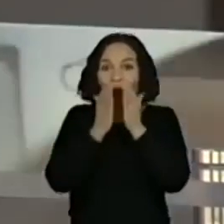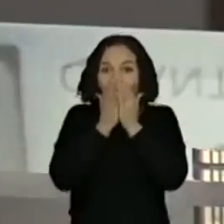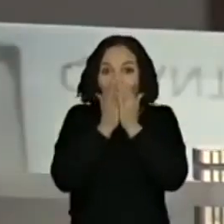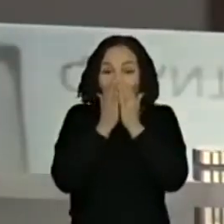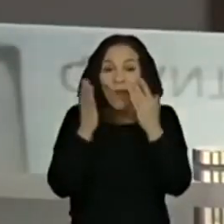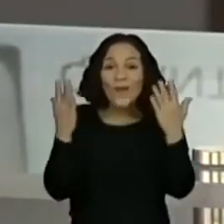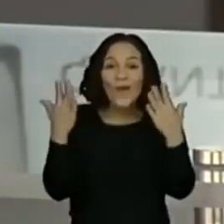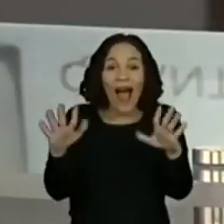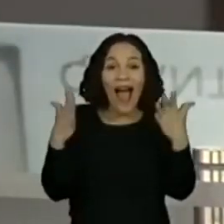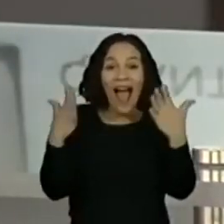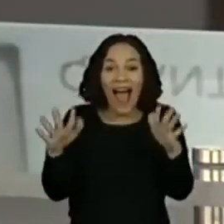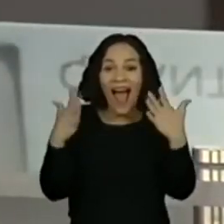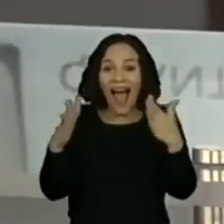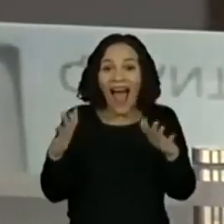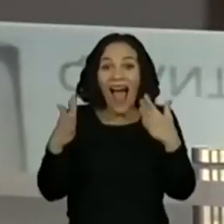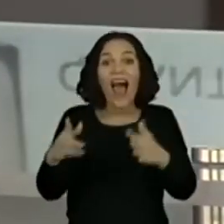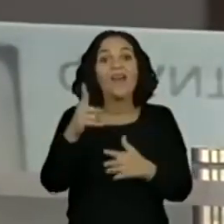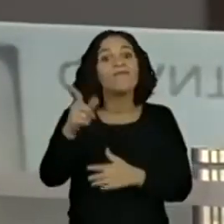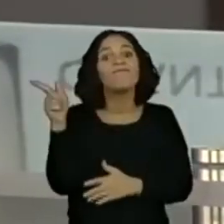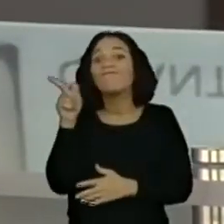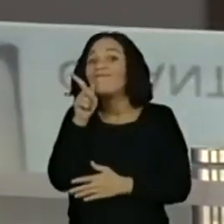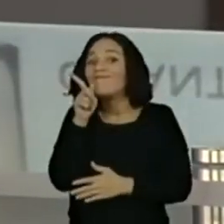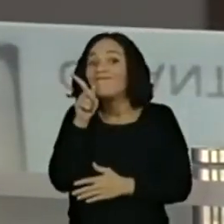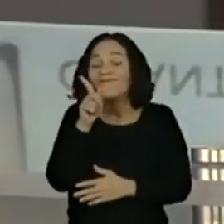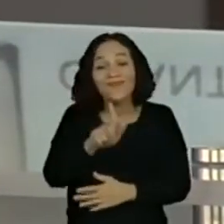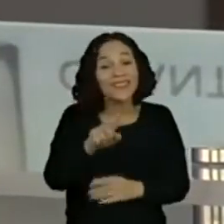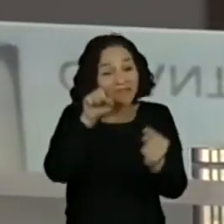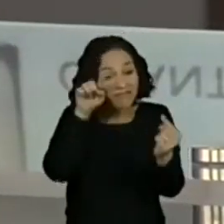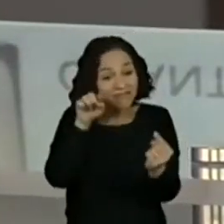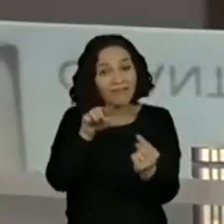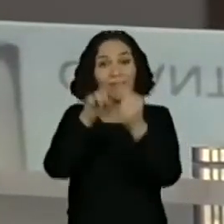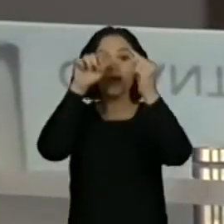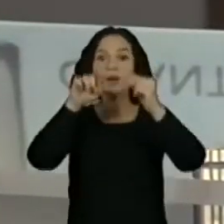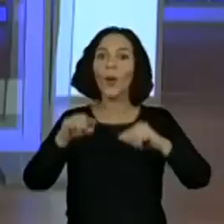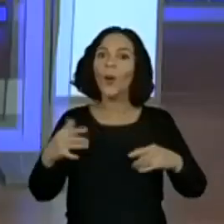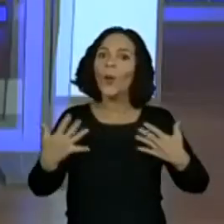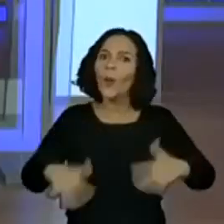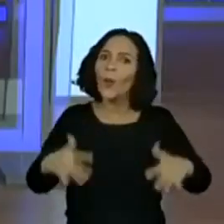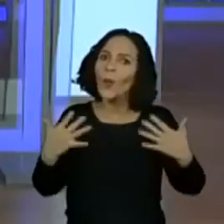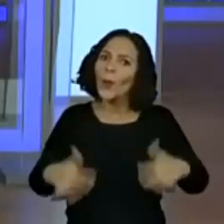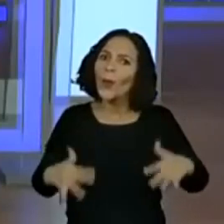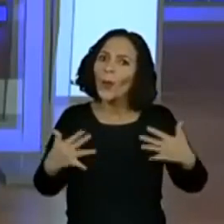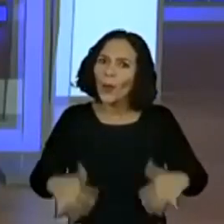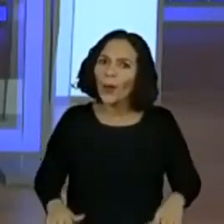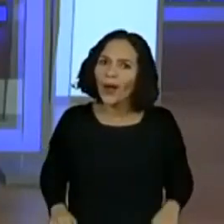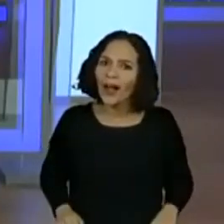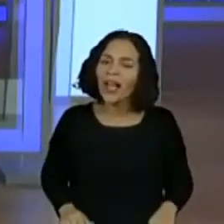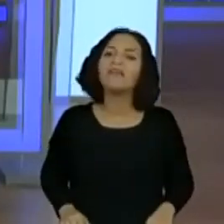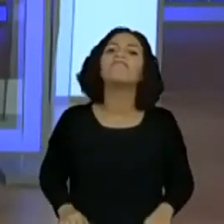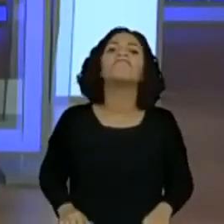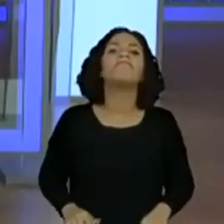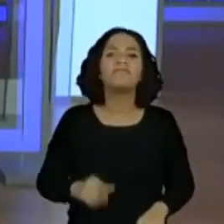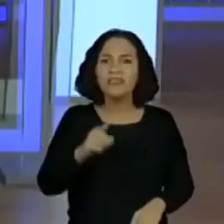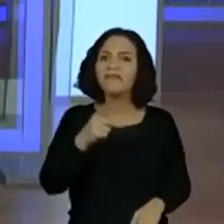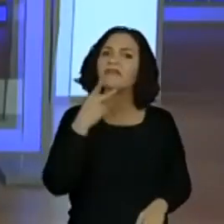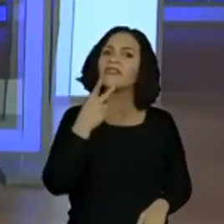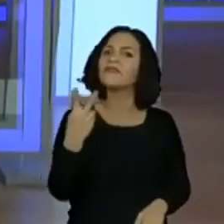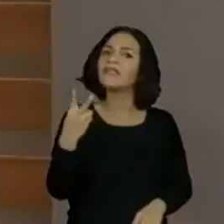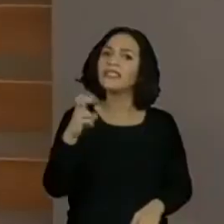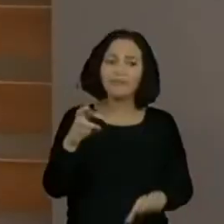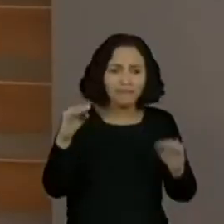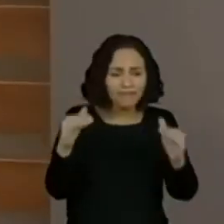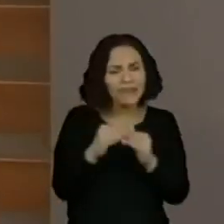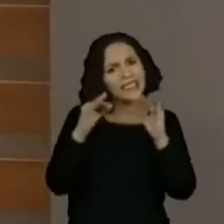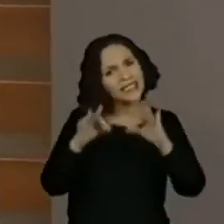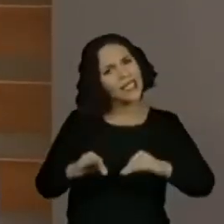25! Muito bem! Vocês estimaram o valor exato! Olha! Olha, vocês estimaram bem. Será